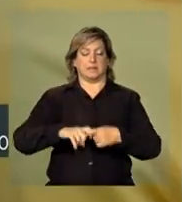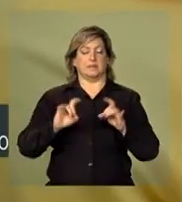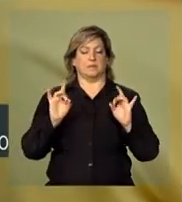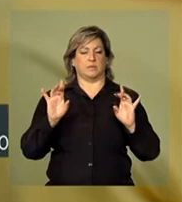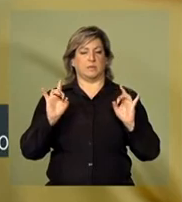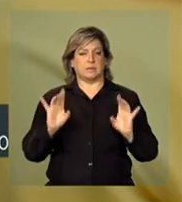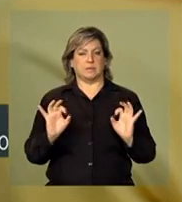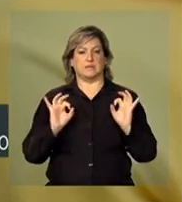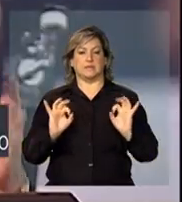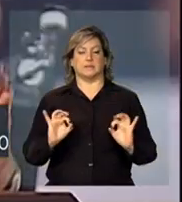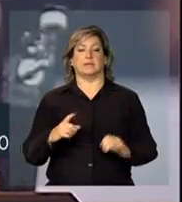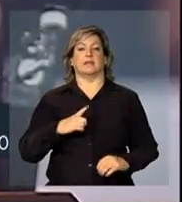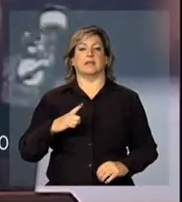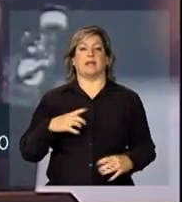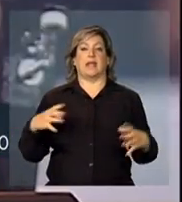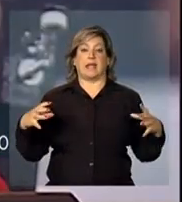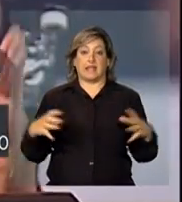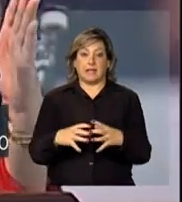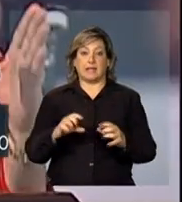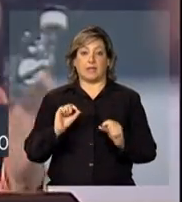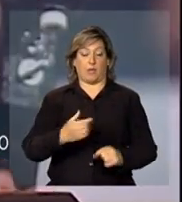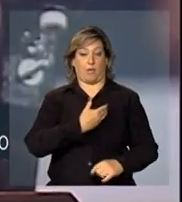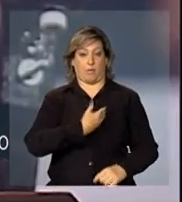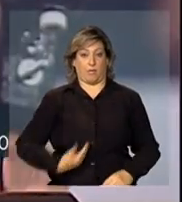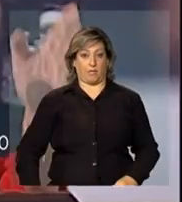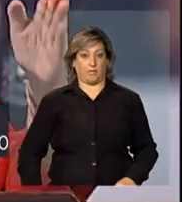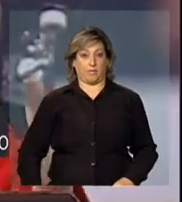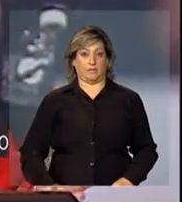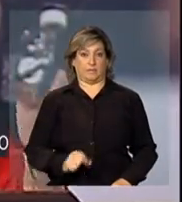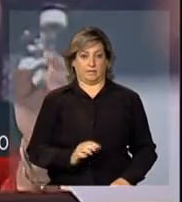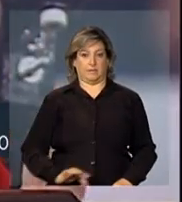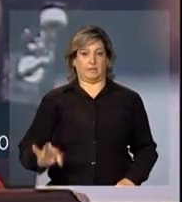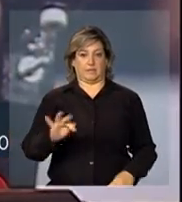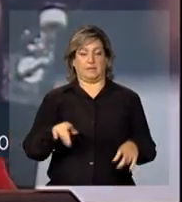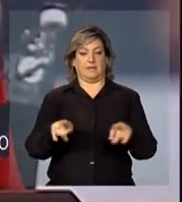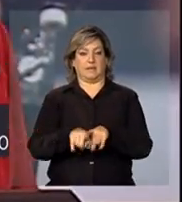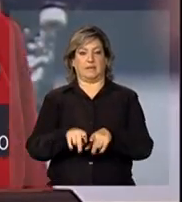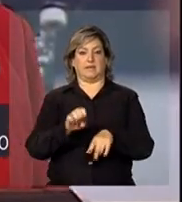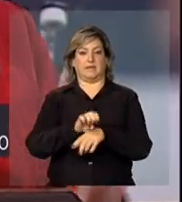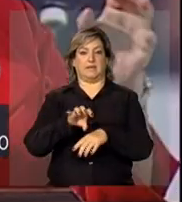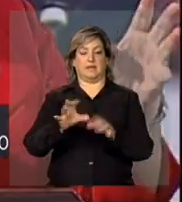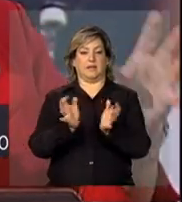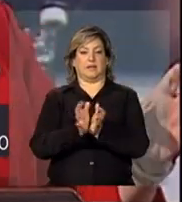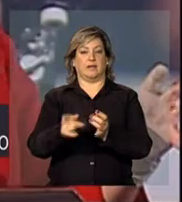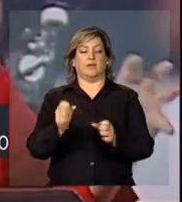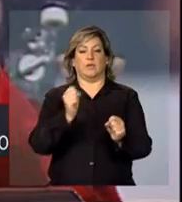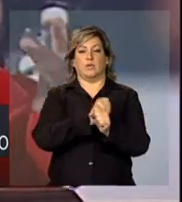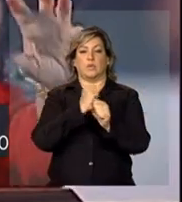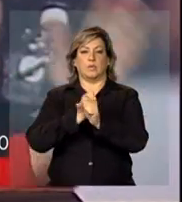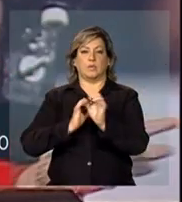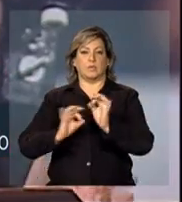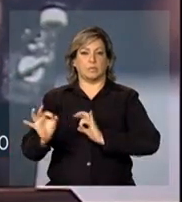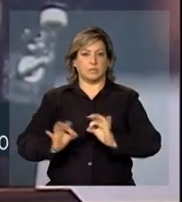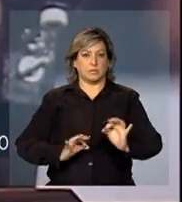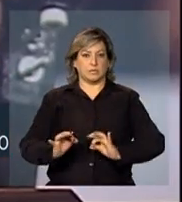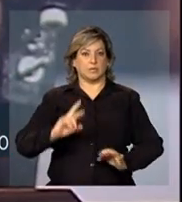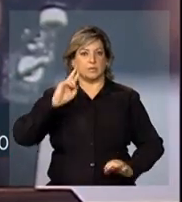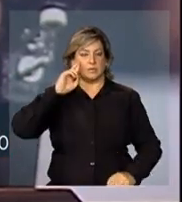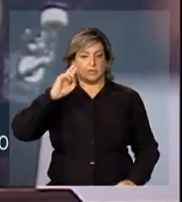qualidade entre a união o estado que lidera a construção